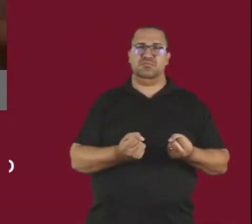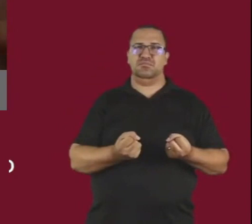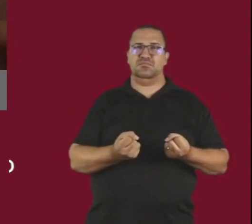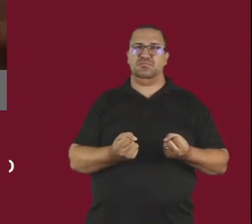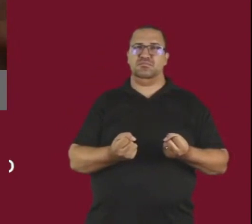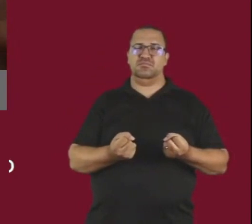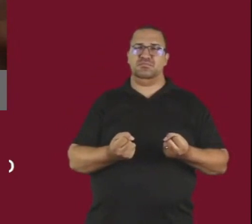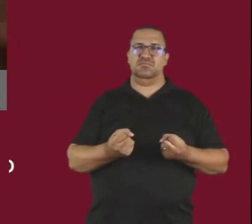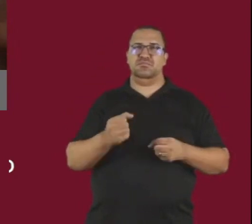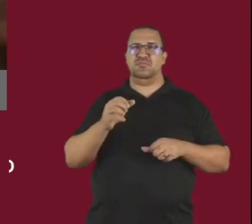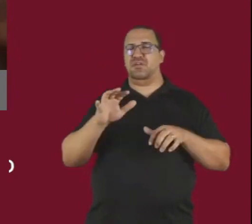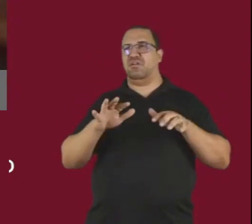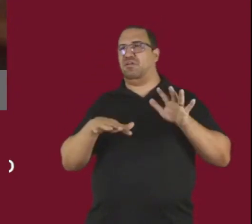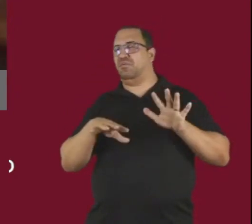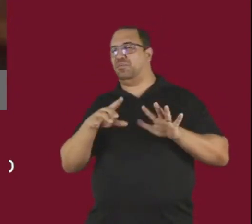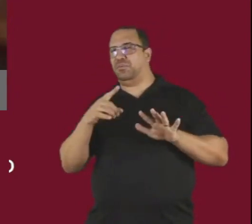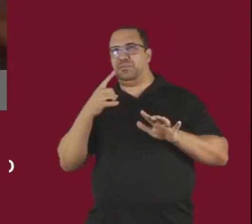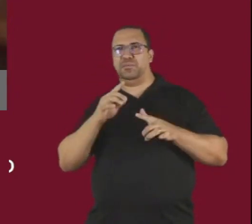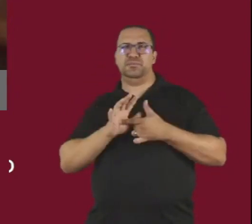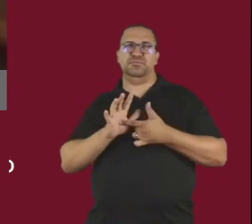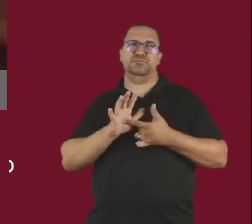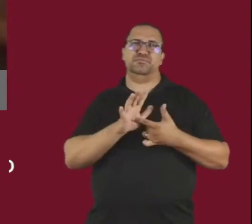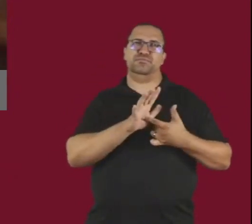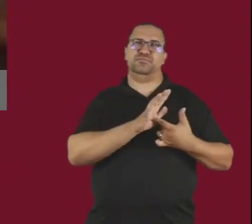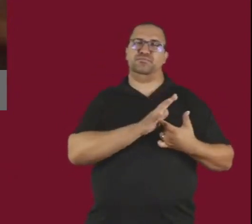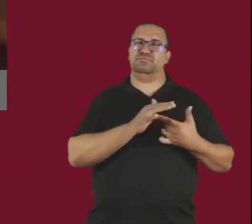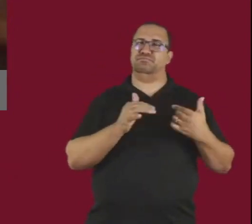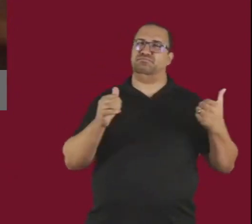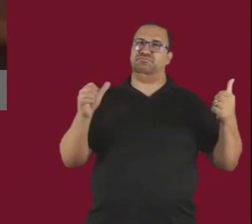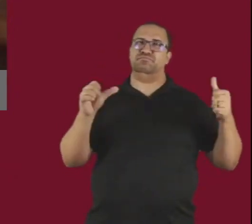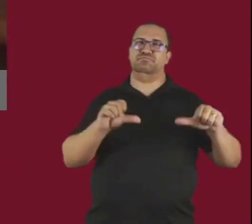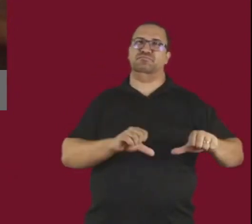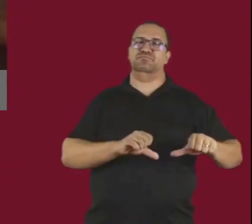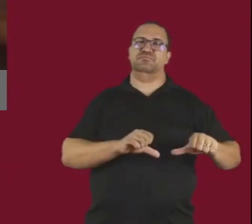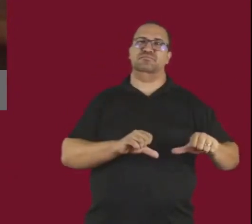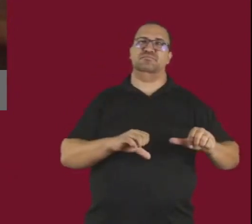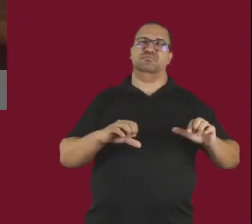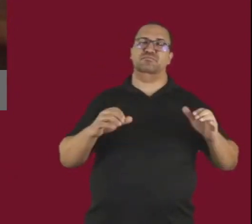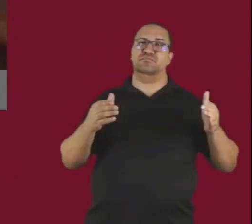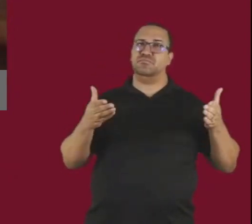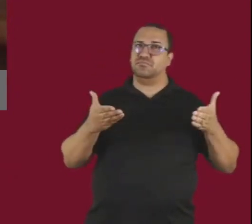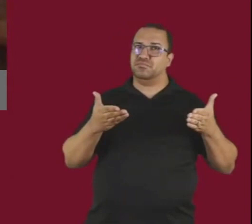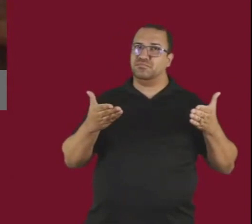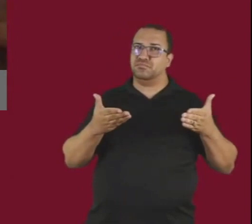de ninguém um não negacionista. Nesse momento,